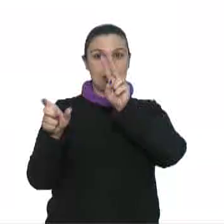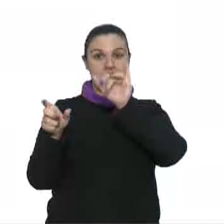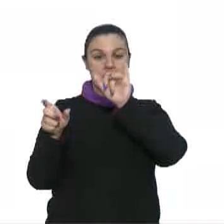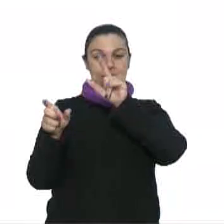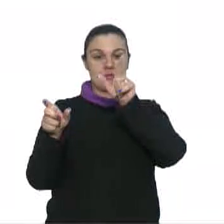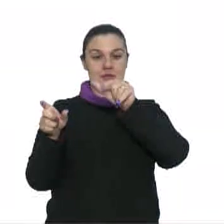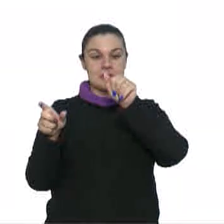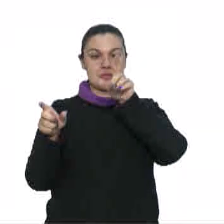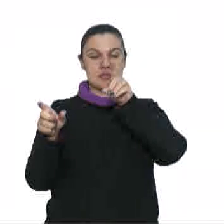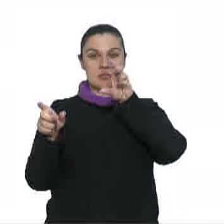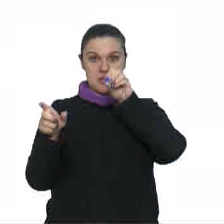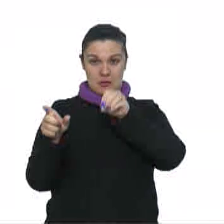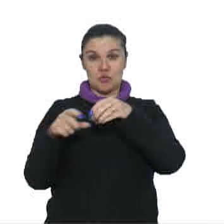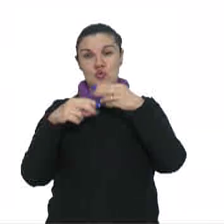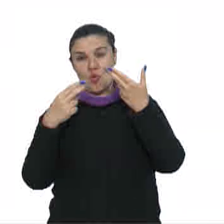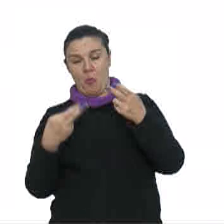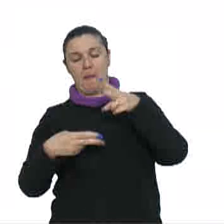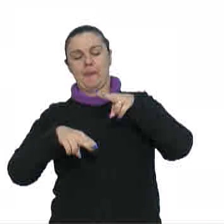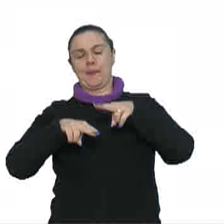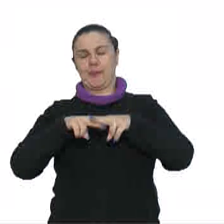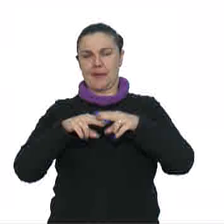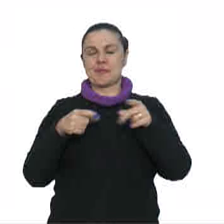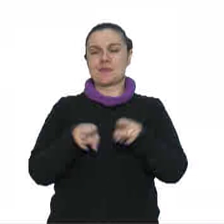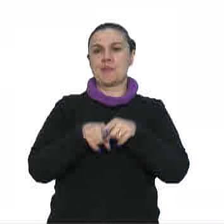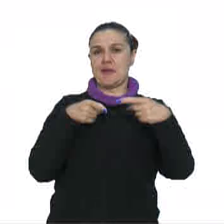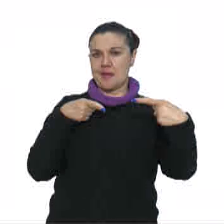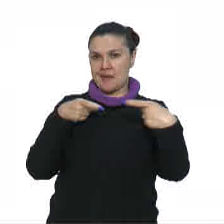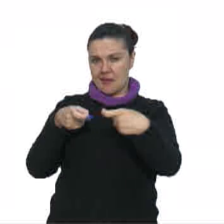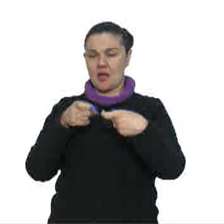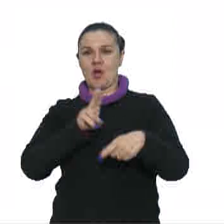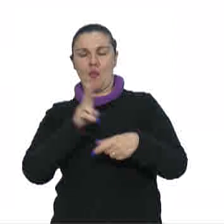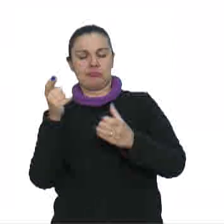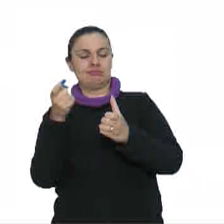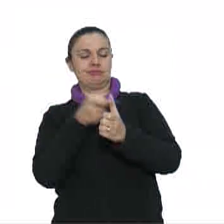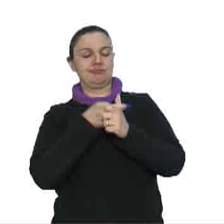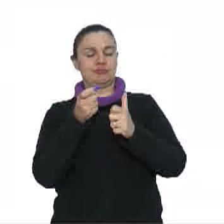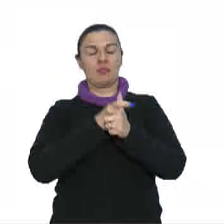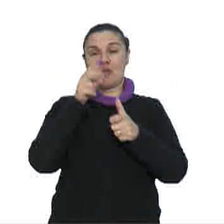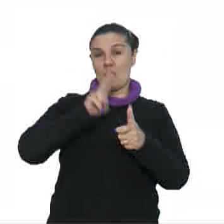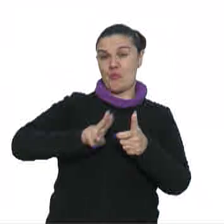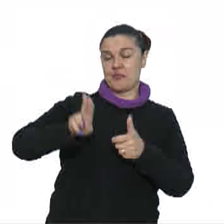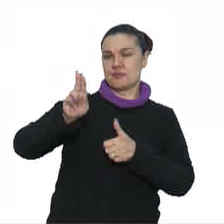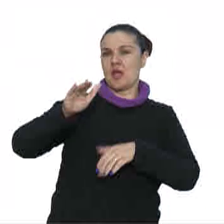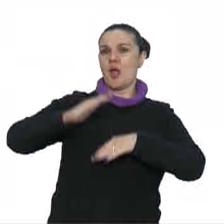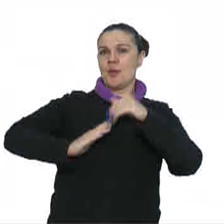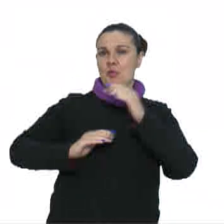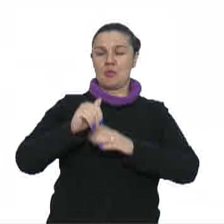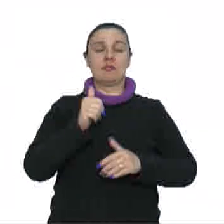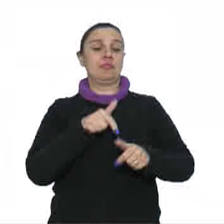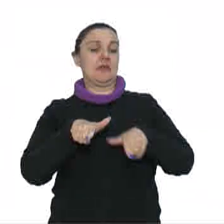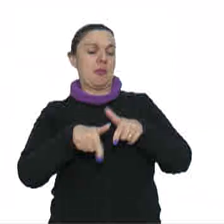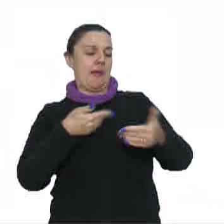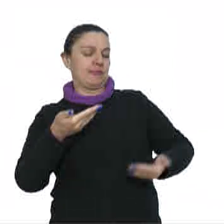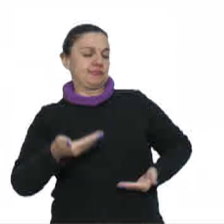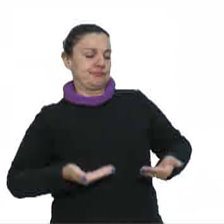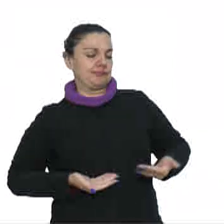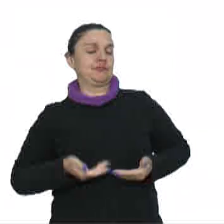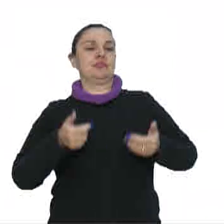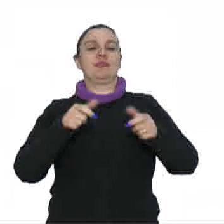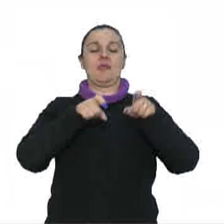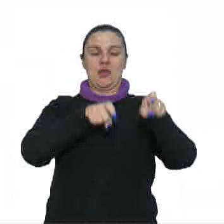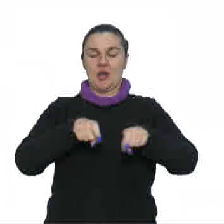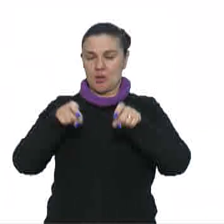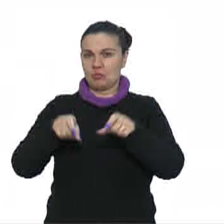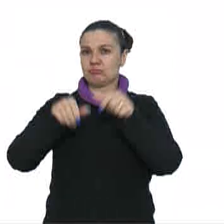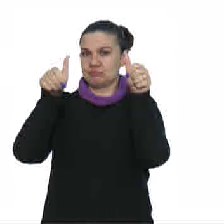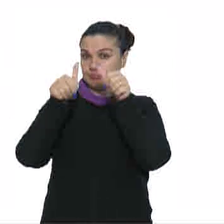guerra ou por dívidas, também tinham. Eram usados para inúmeras profissões, desde domésticas, agricultura, artesanato e